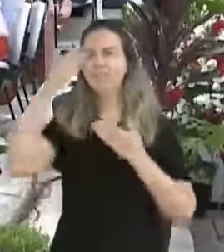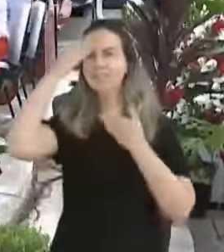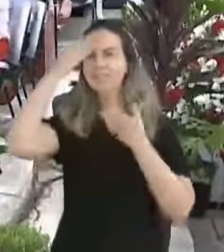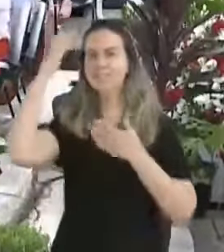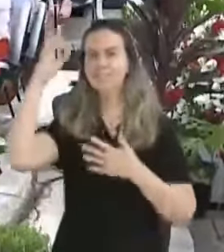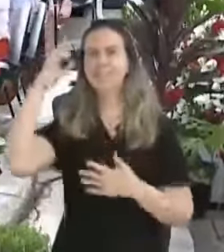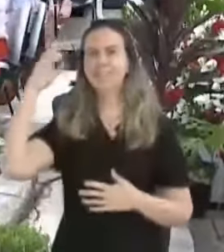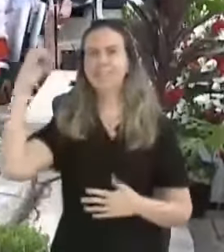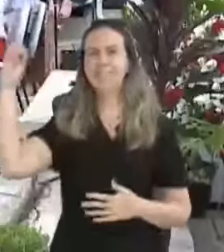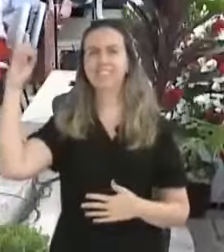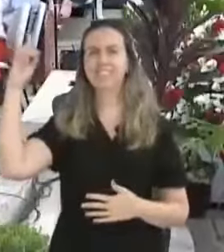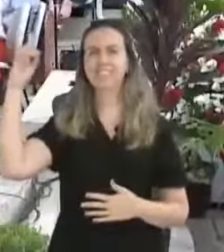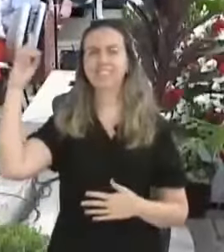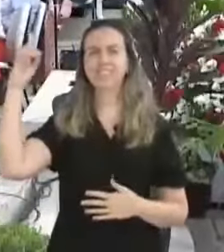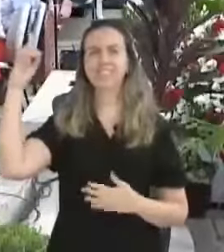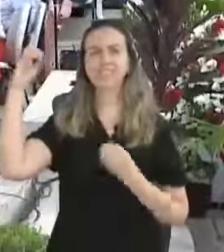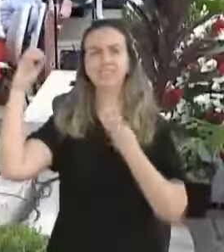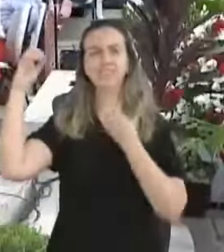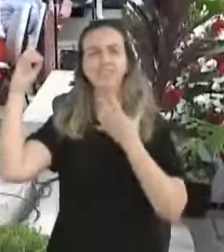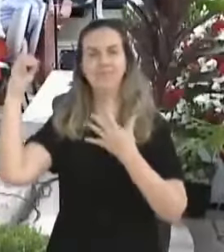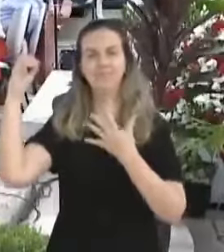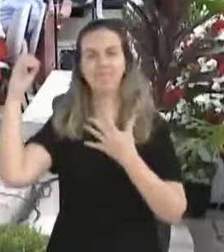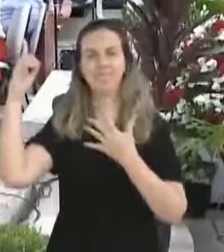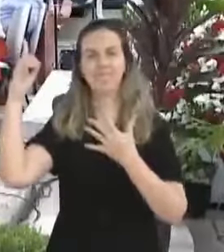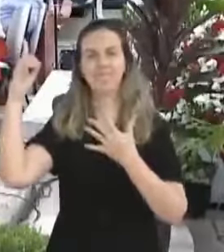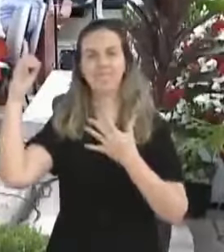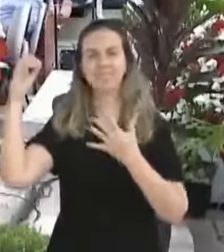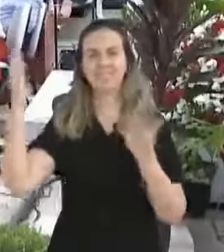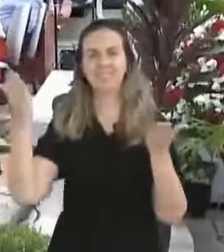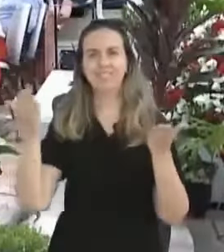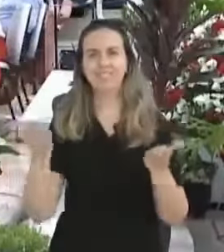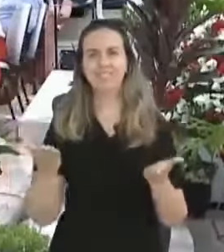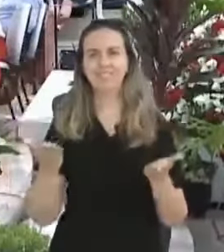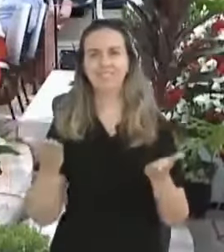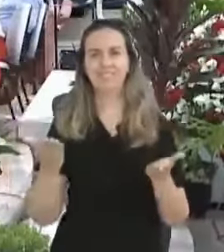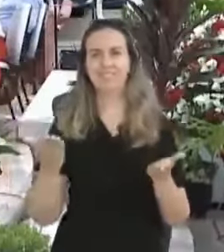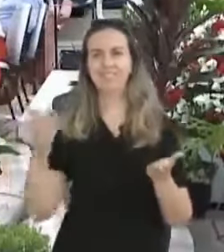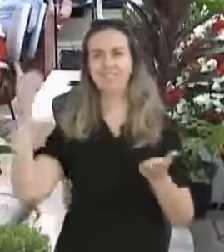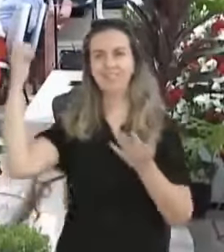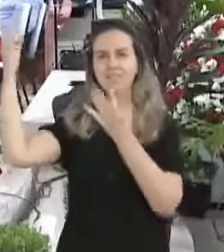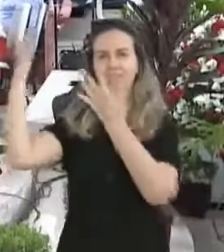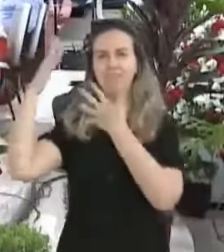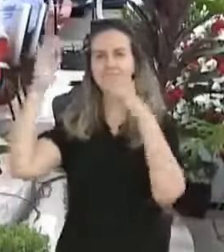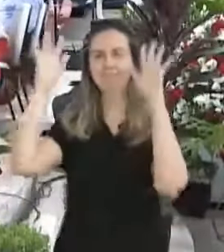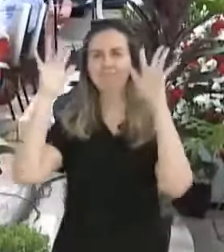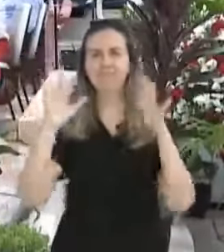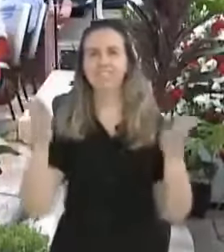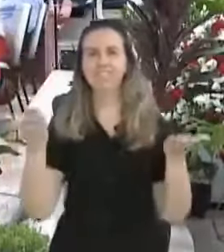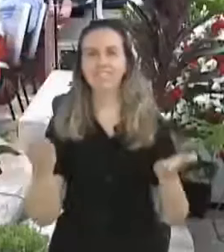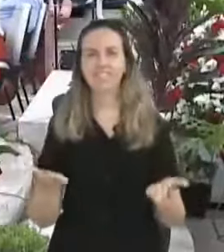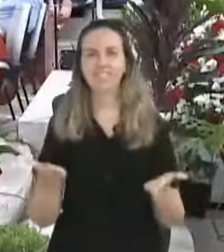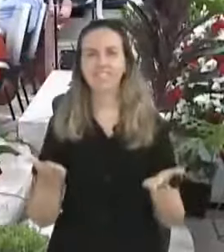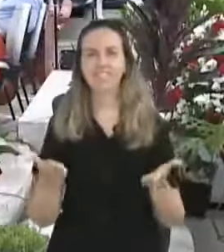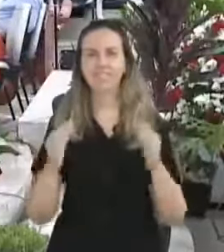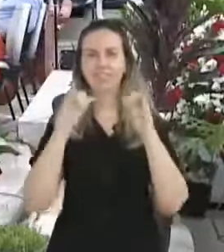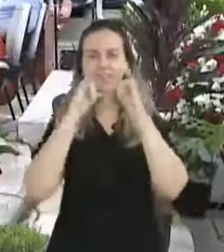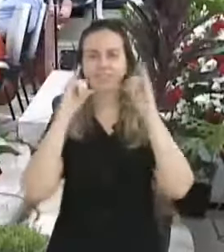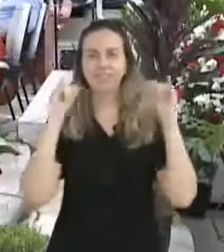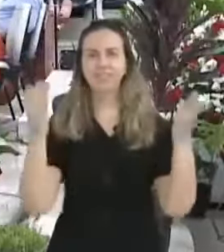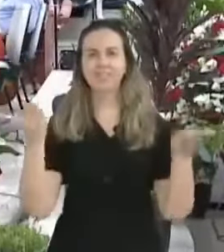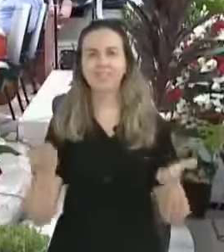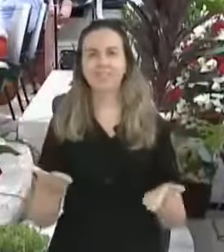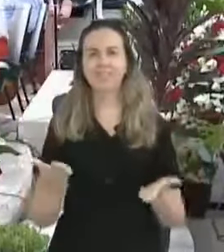gratidão a Deus pelo privilégio e a oportunidade rica que Ele me concede de estar